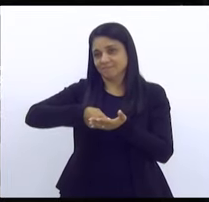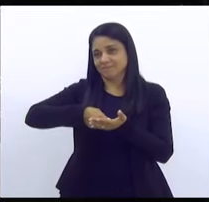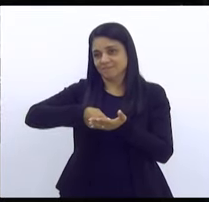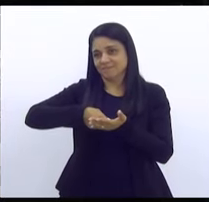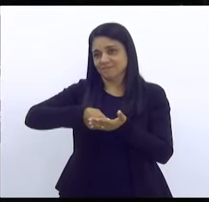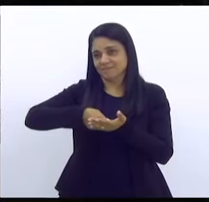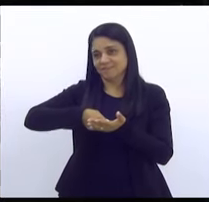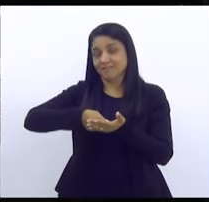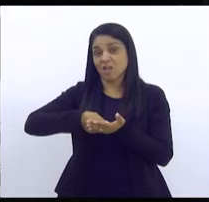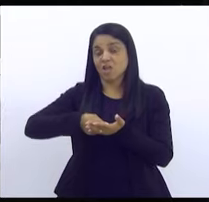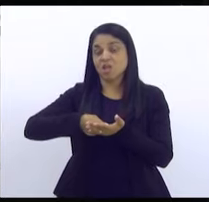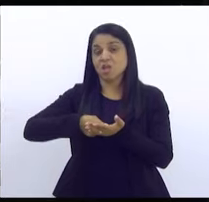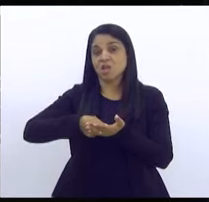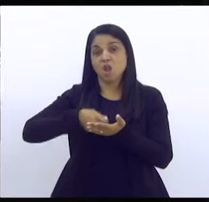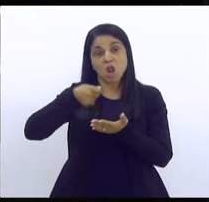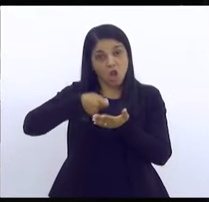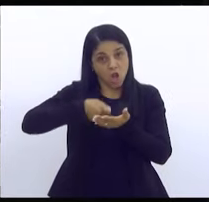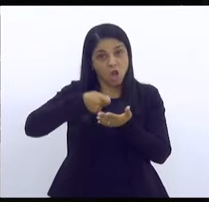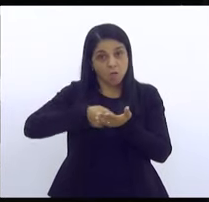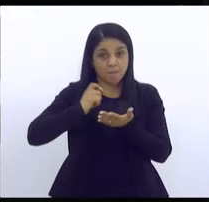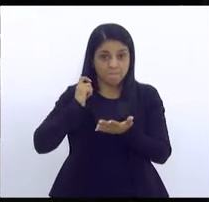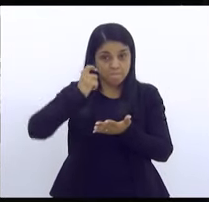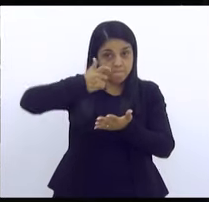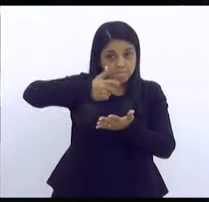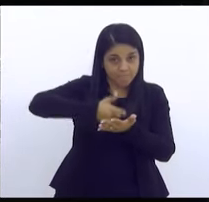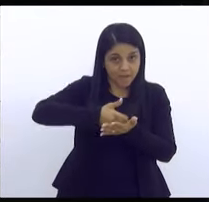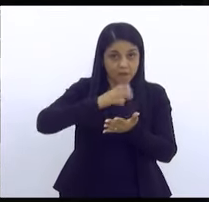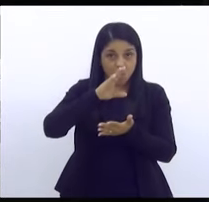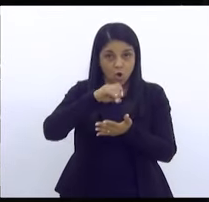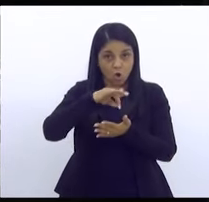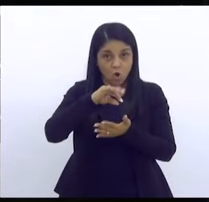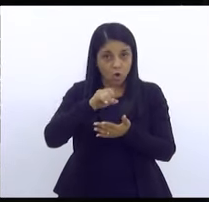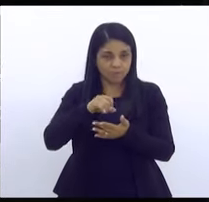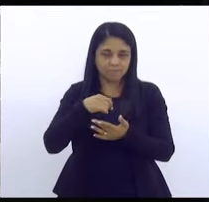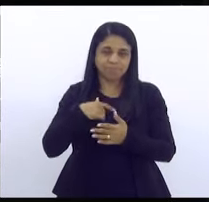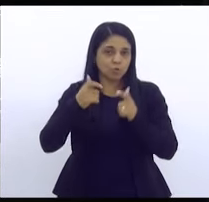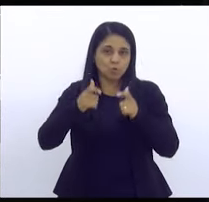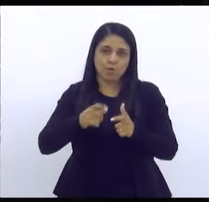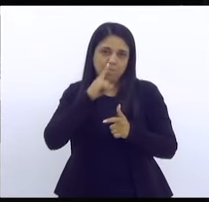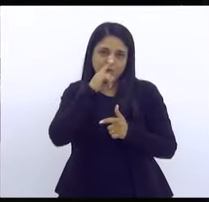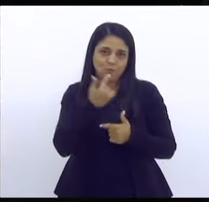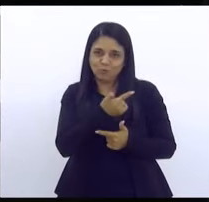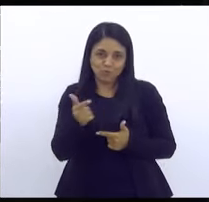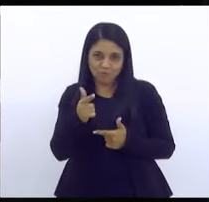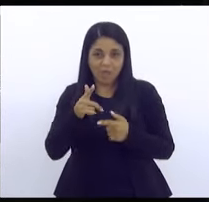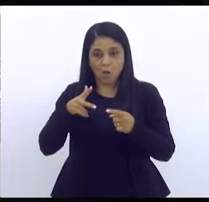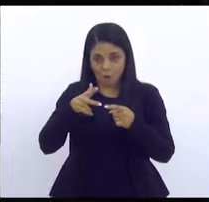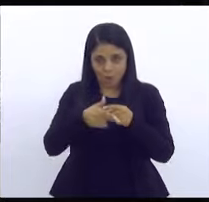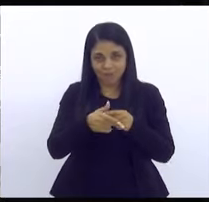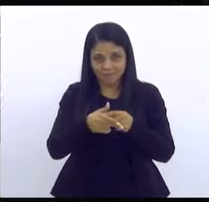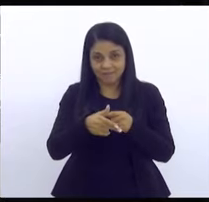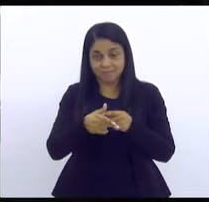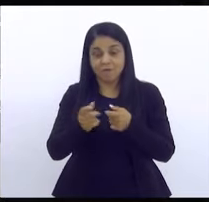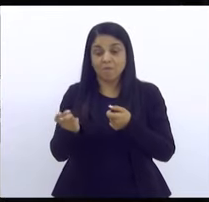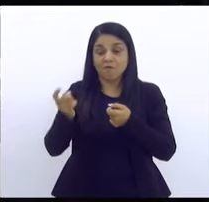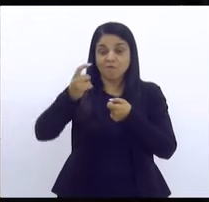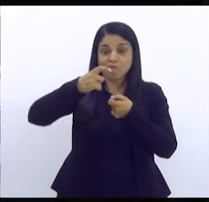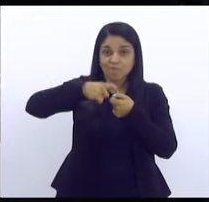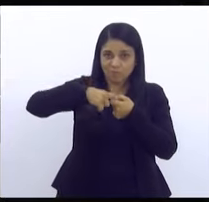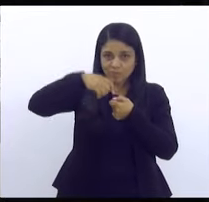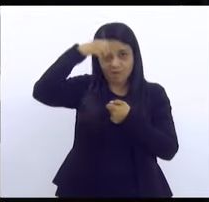Quando tem ali a cobrança da luz, não tem lugar perigoso, eles vão lá e cortam. Agora, para atender e retomar o